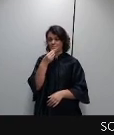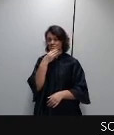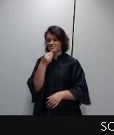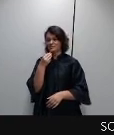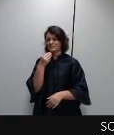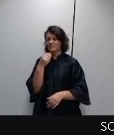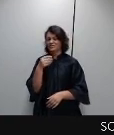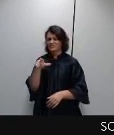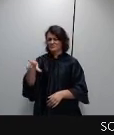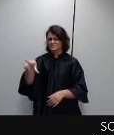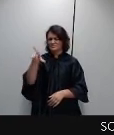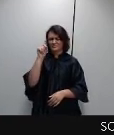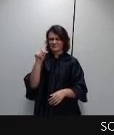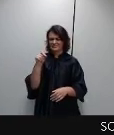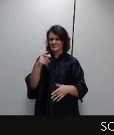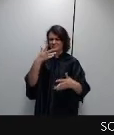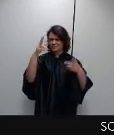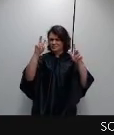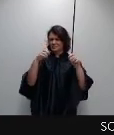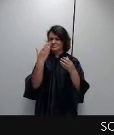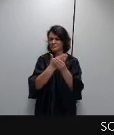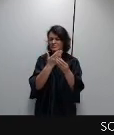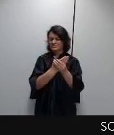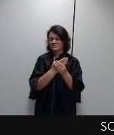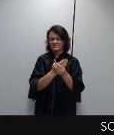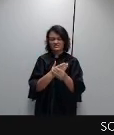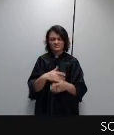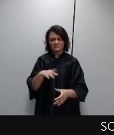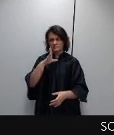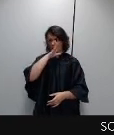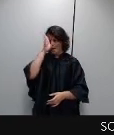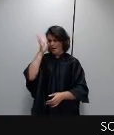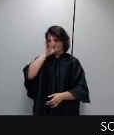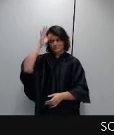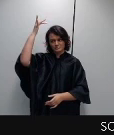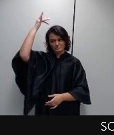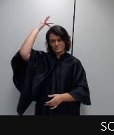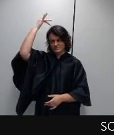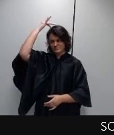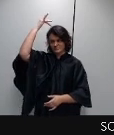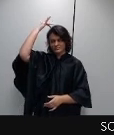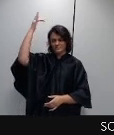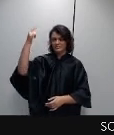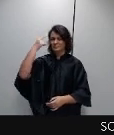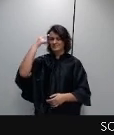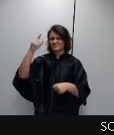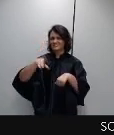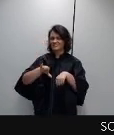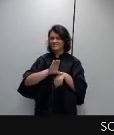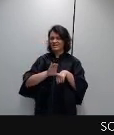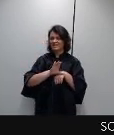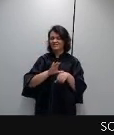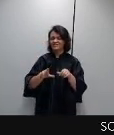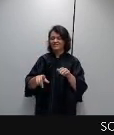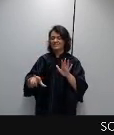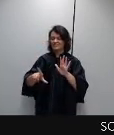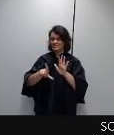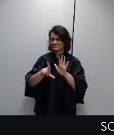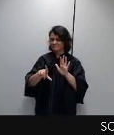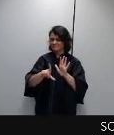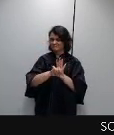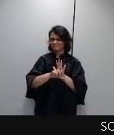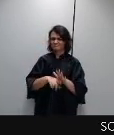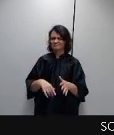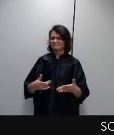Sul mas nós voltamos isso abaixo sempre é Caraca galera Incondicional não pode isso e sofrendo